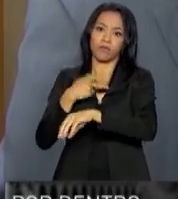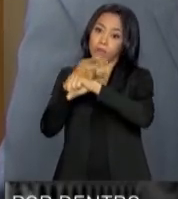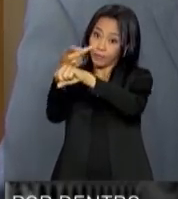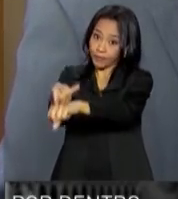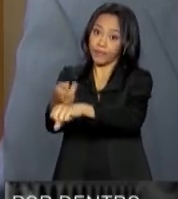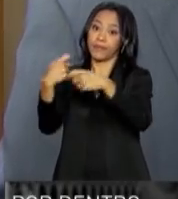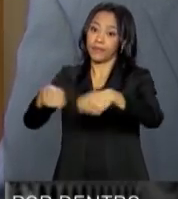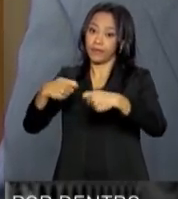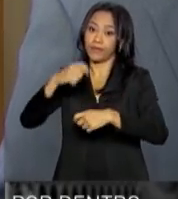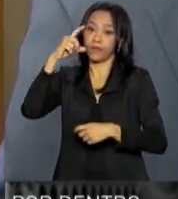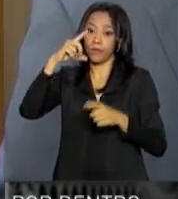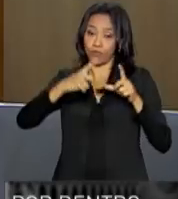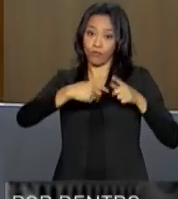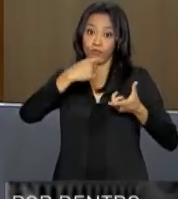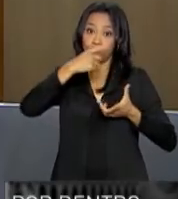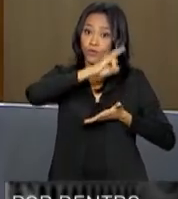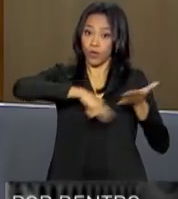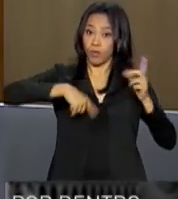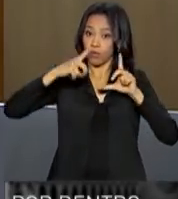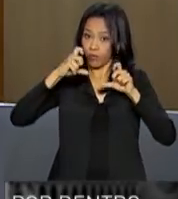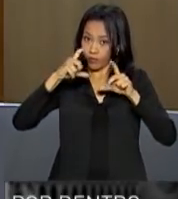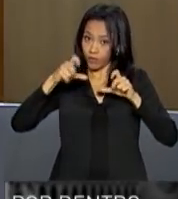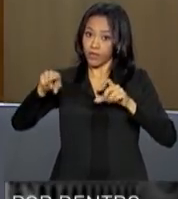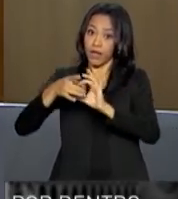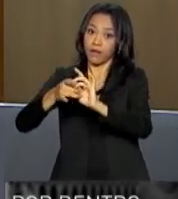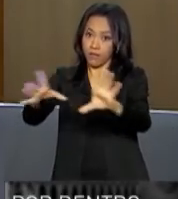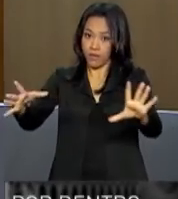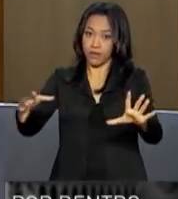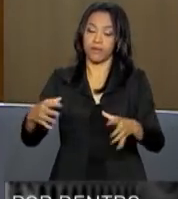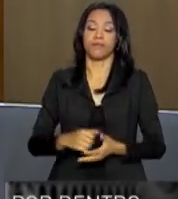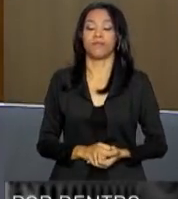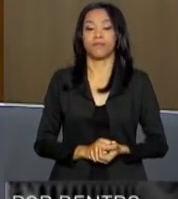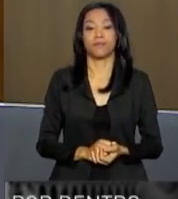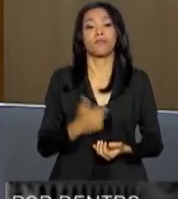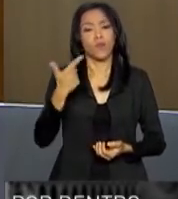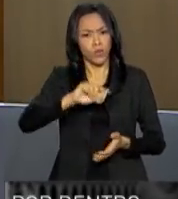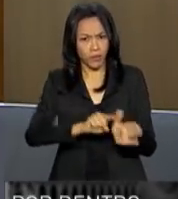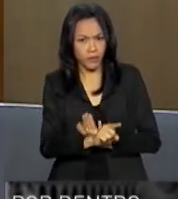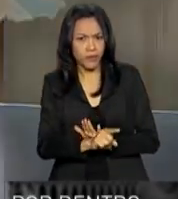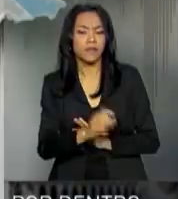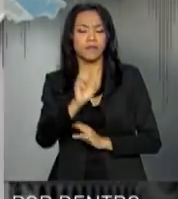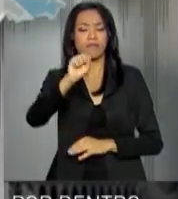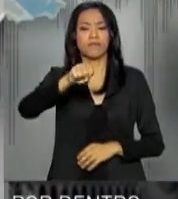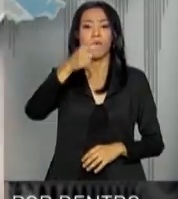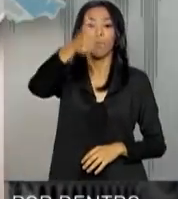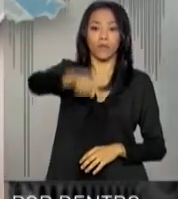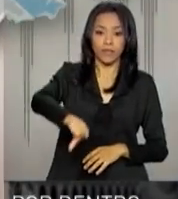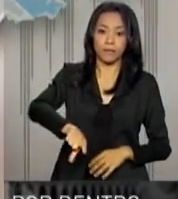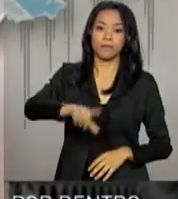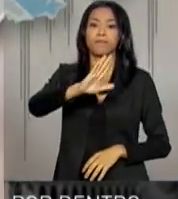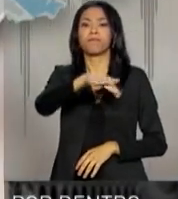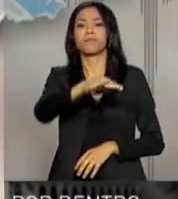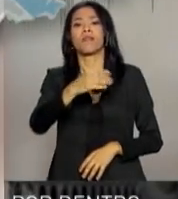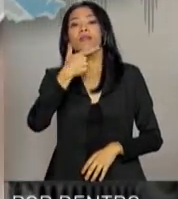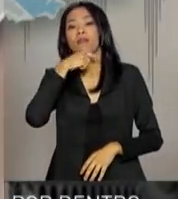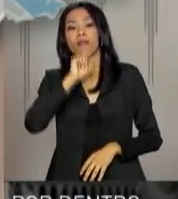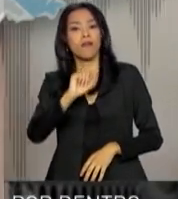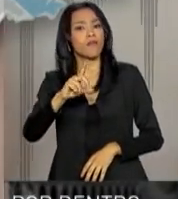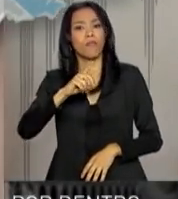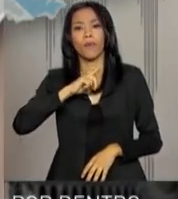com foto cacau mais alguma pergunta para nosso convidado em casa mais uma alessandro quem não pode